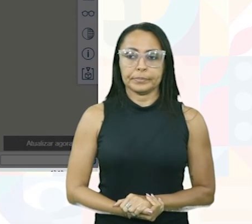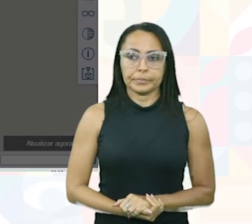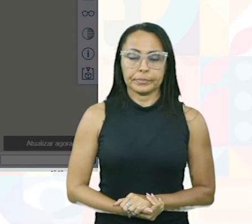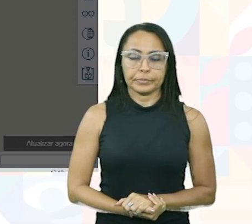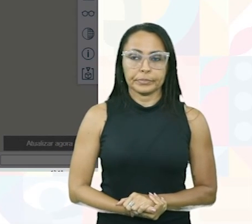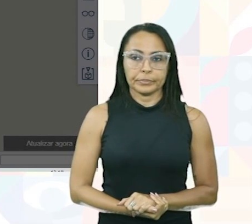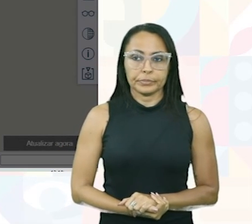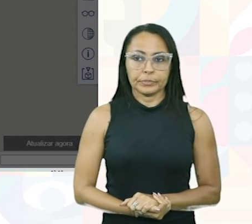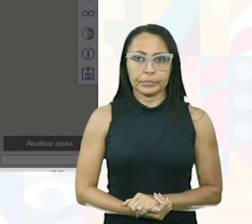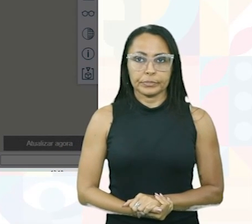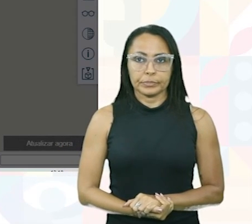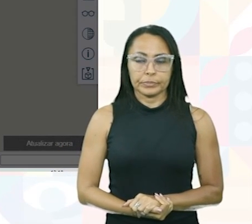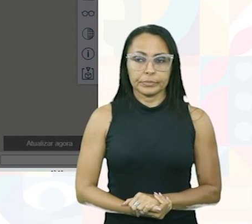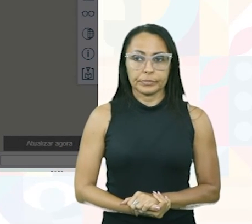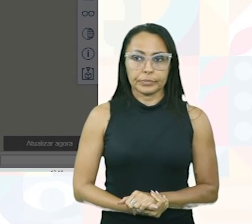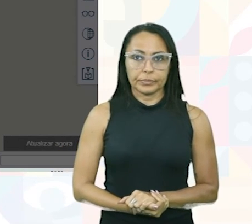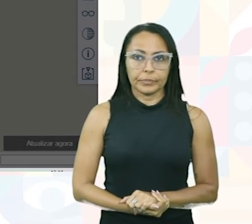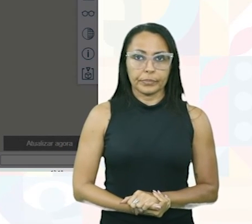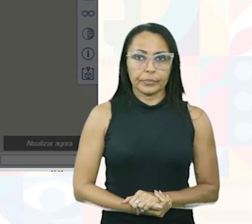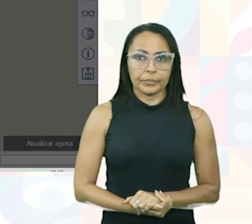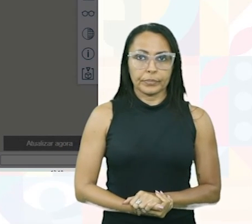importar.